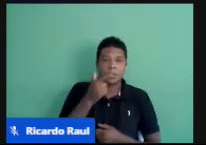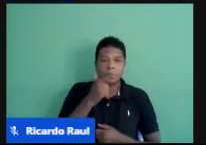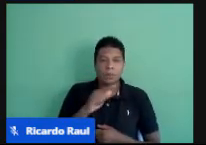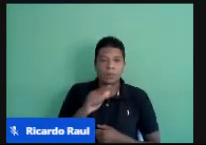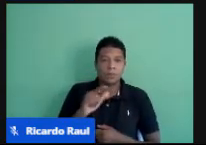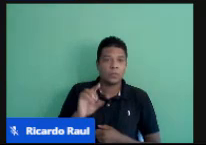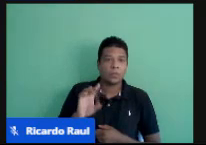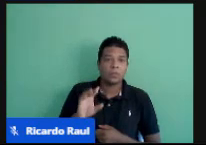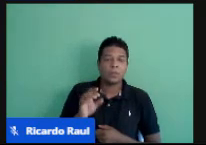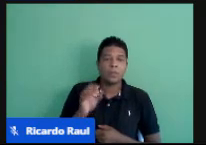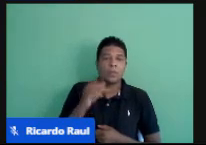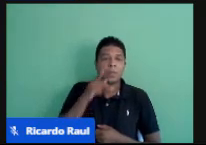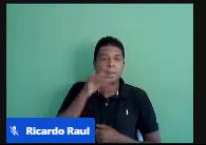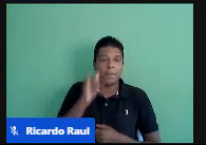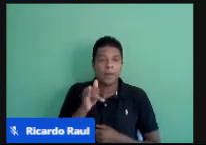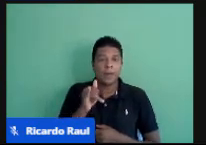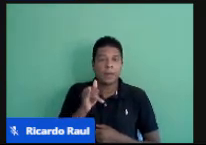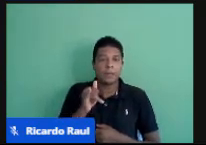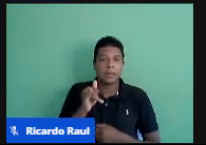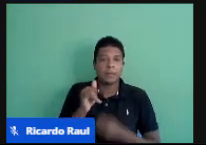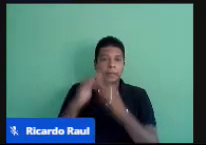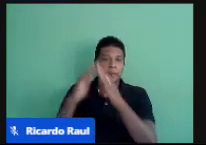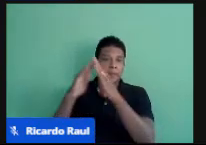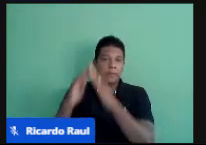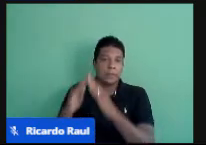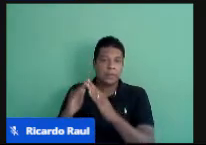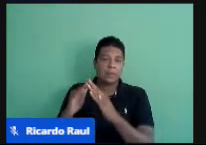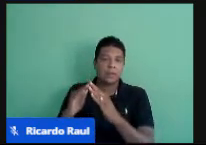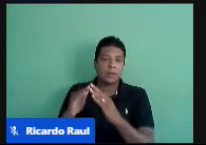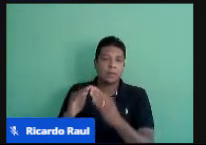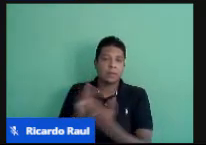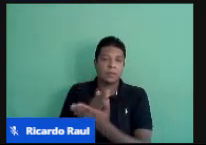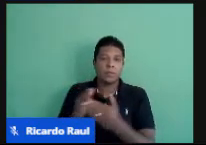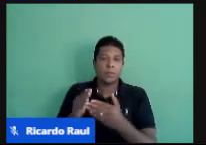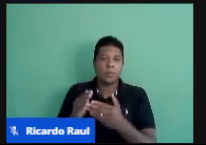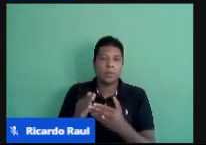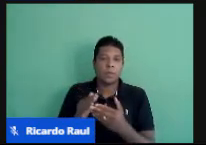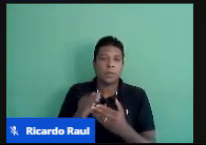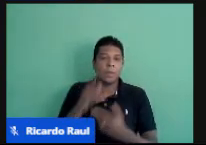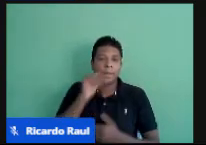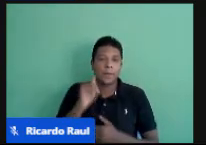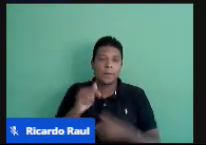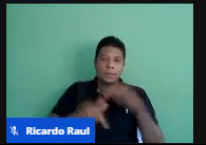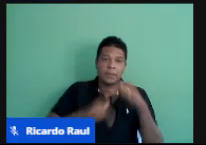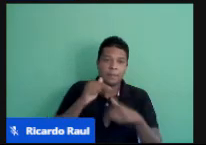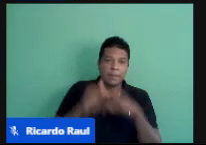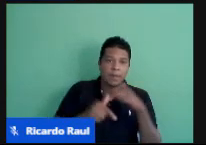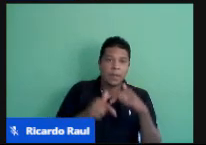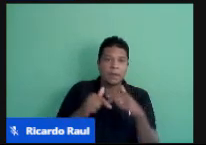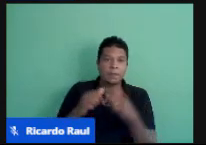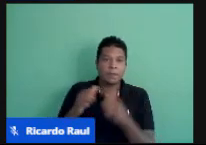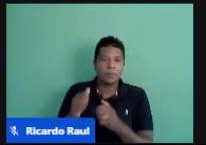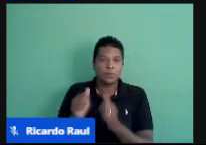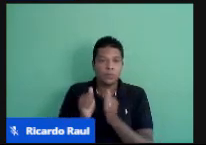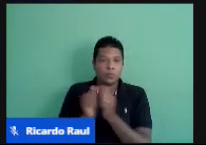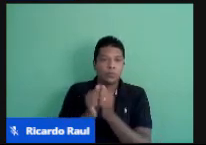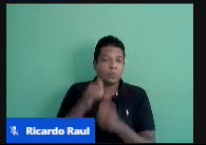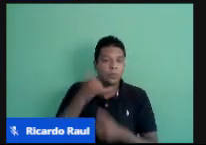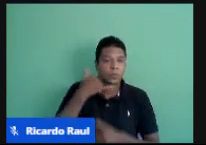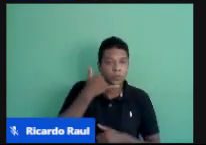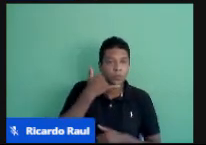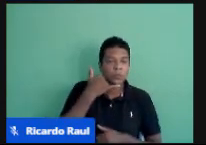quando o pai estiver em casa, né, porque o pai sai para o trabalho, leva o celular, ou o meio pelo qual